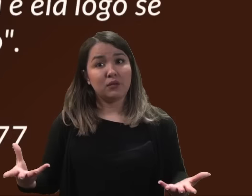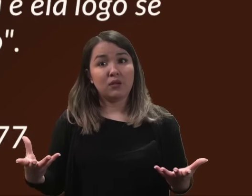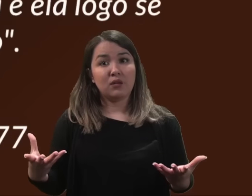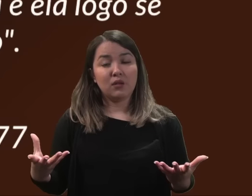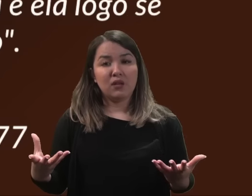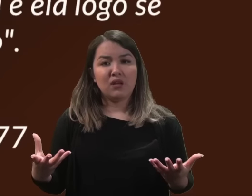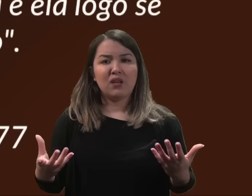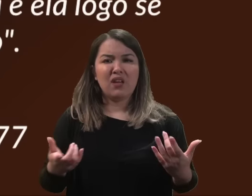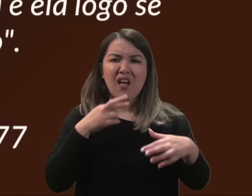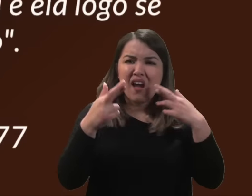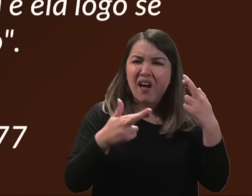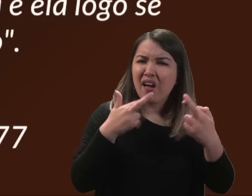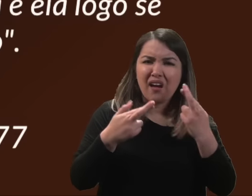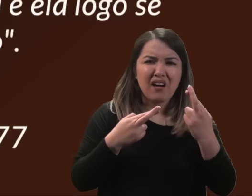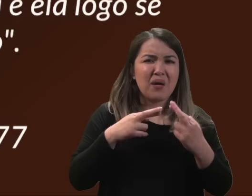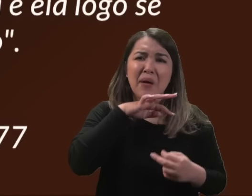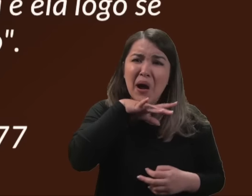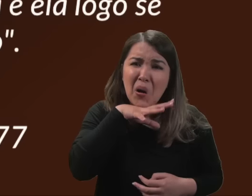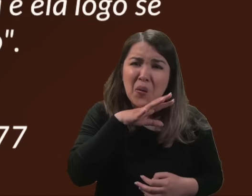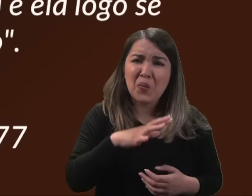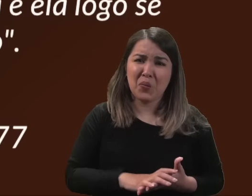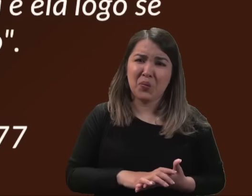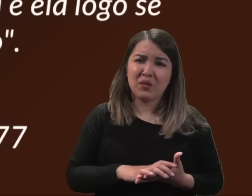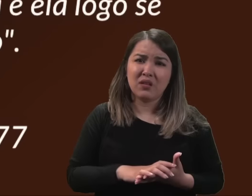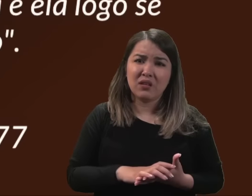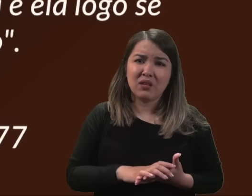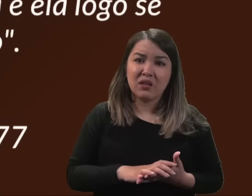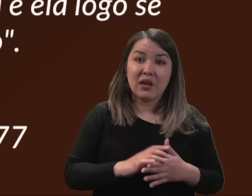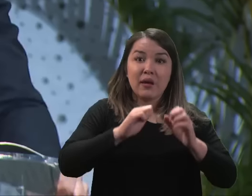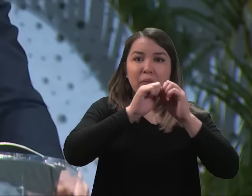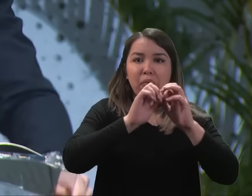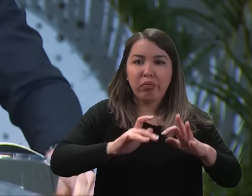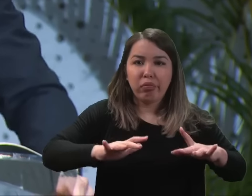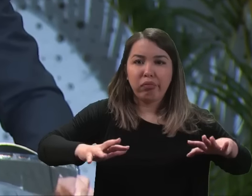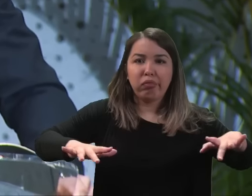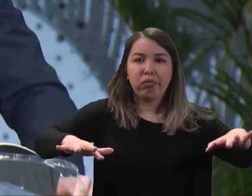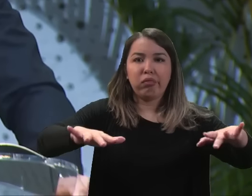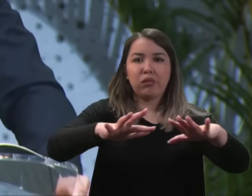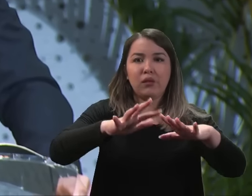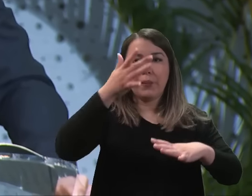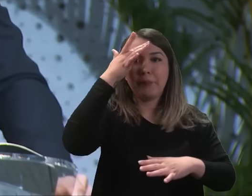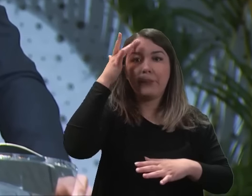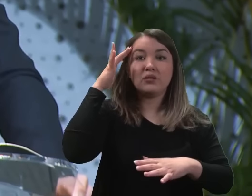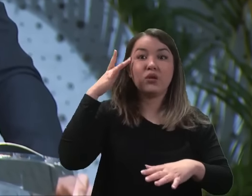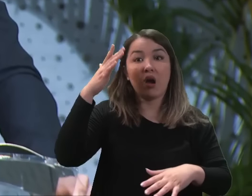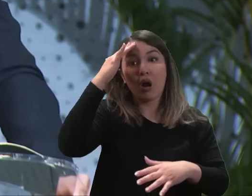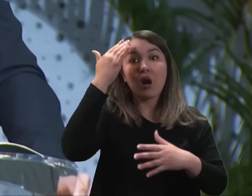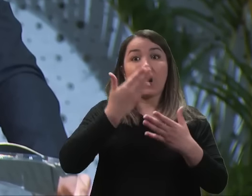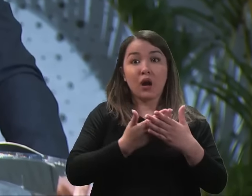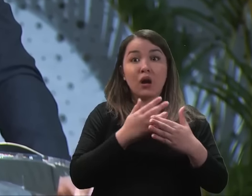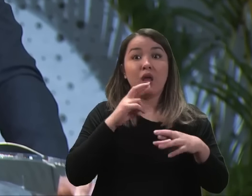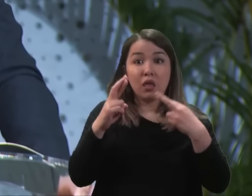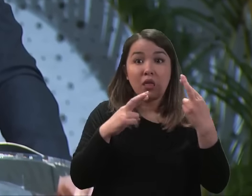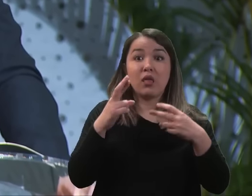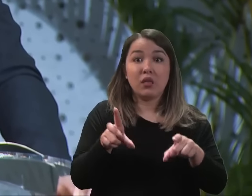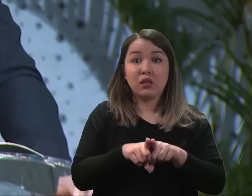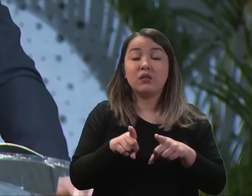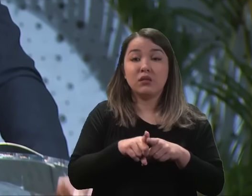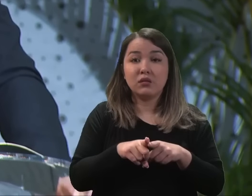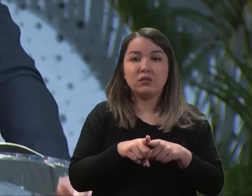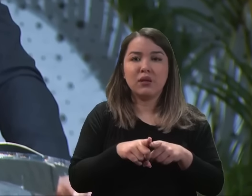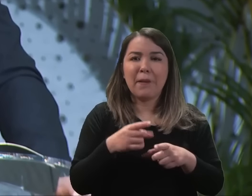contagiosa e ela logo se espalhou pelo acampamento uau a insatisfação ela é